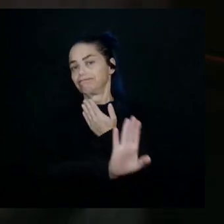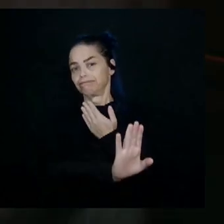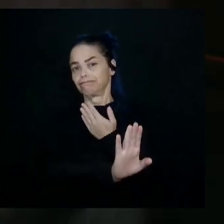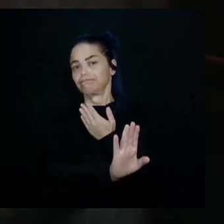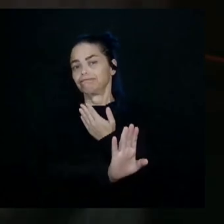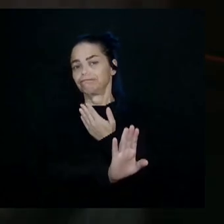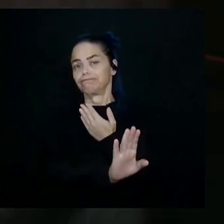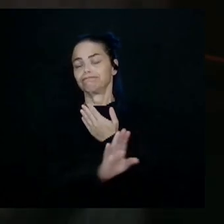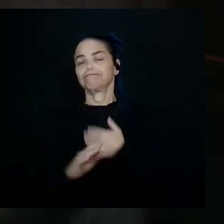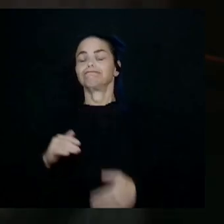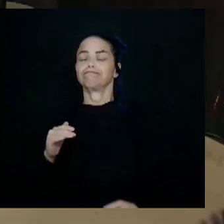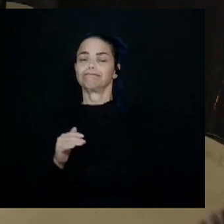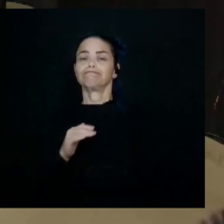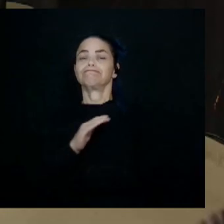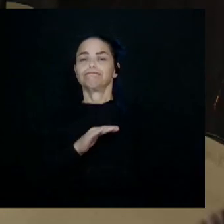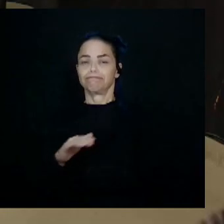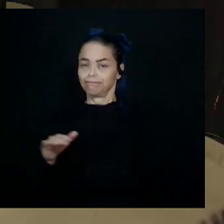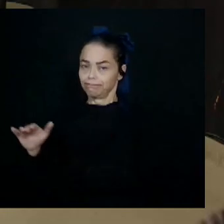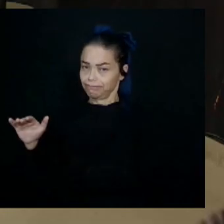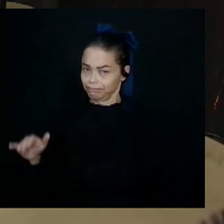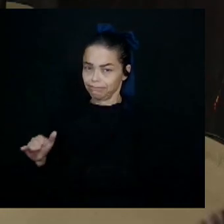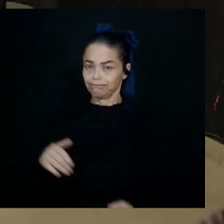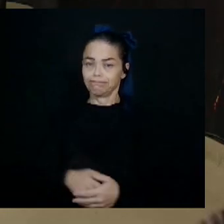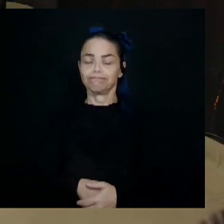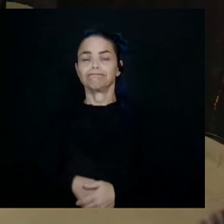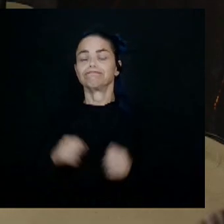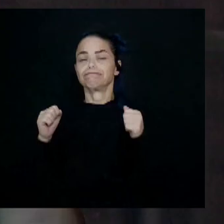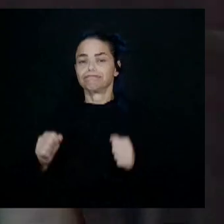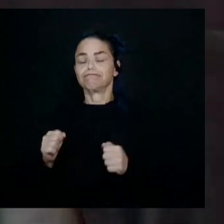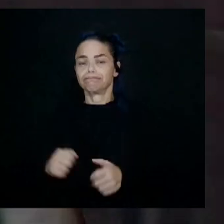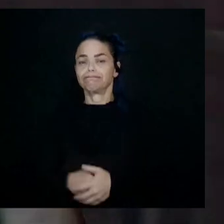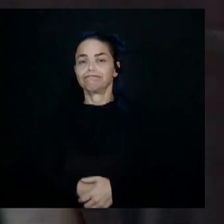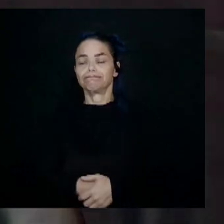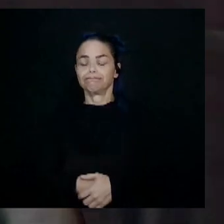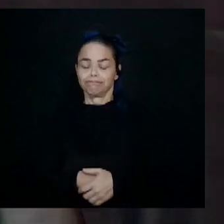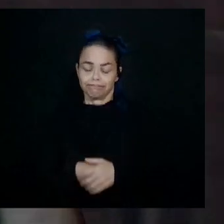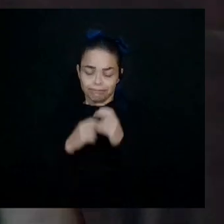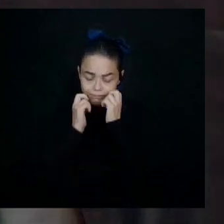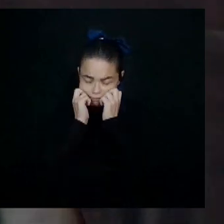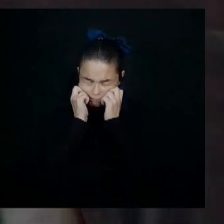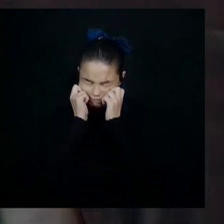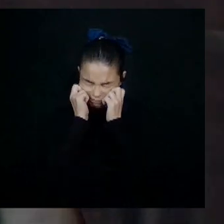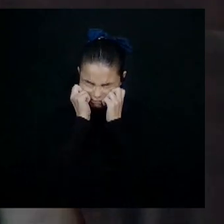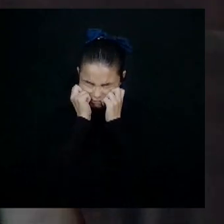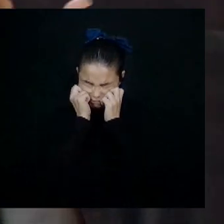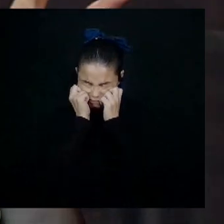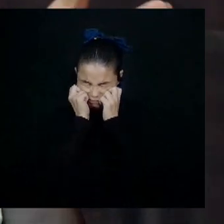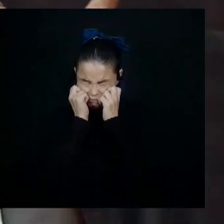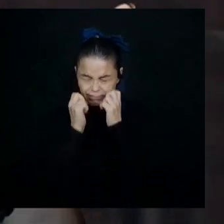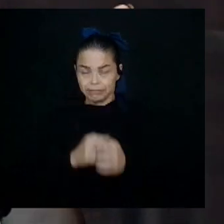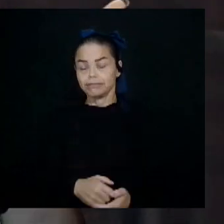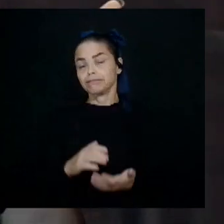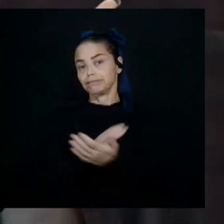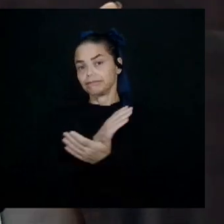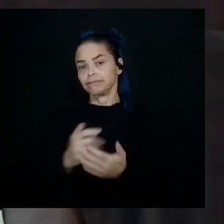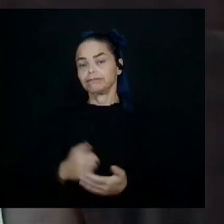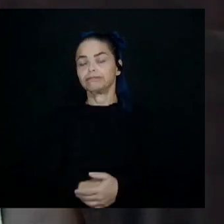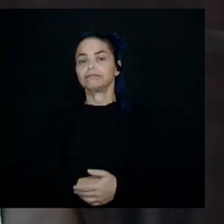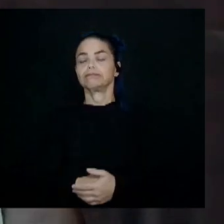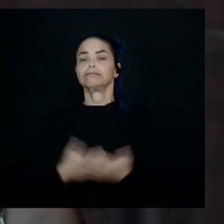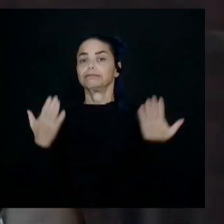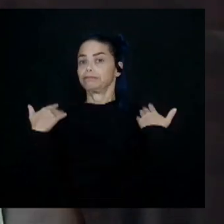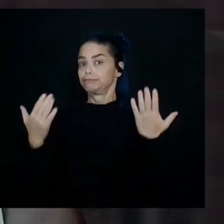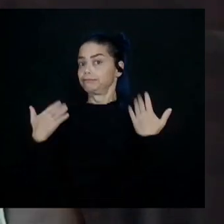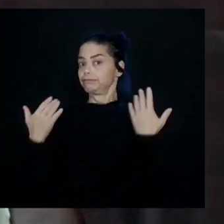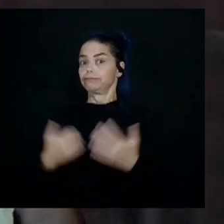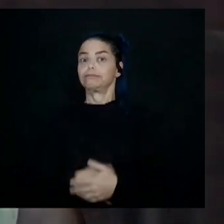criança? Sim, pode causar um retraimento. Então, alguns, em pleno verão brasileiro, eles